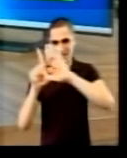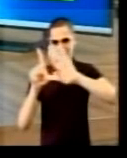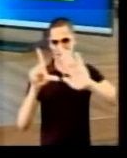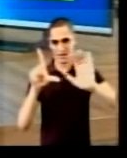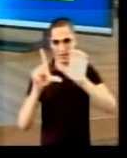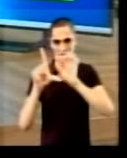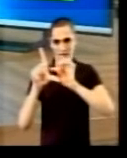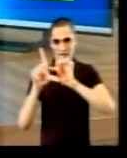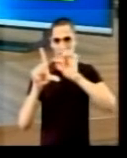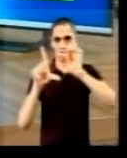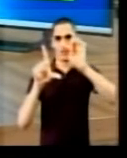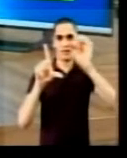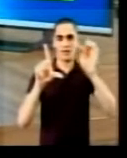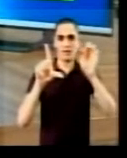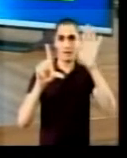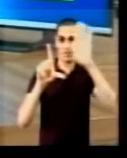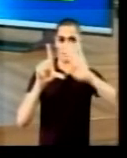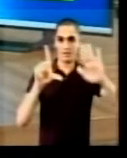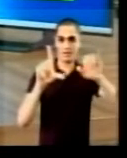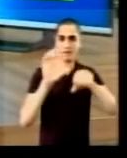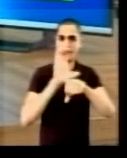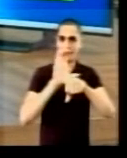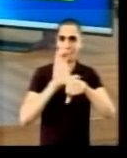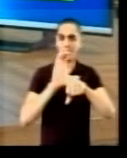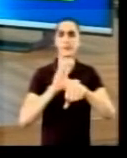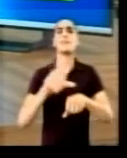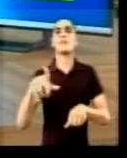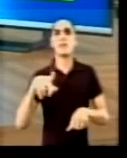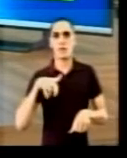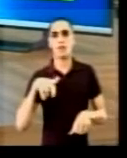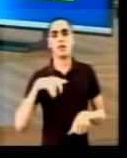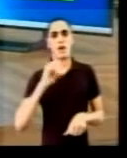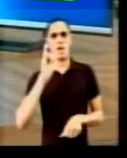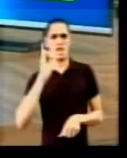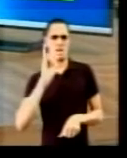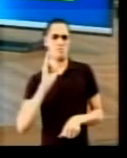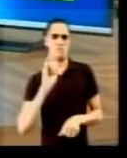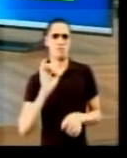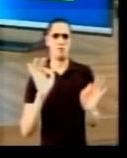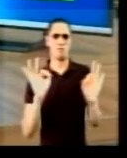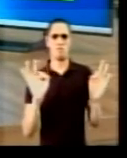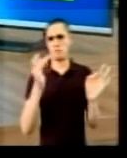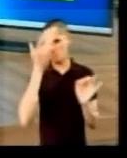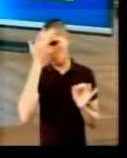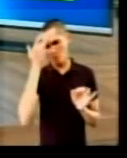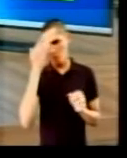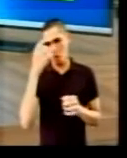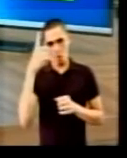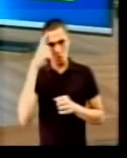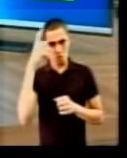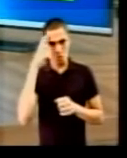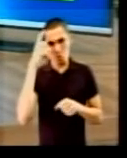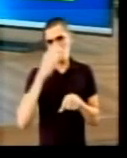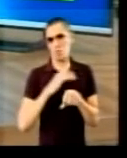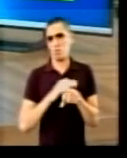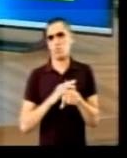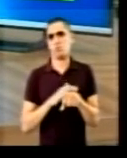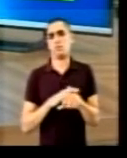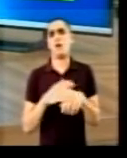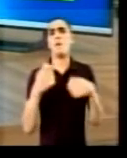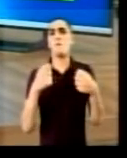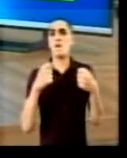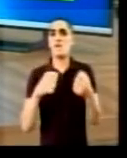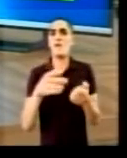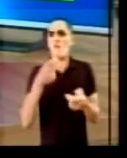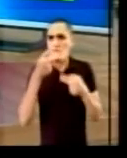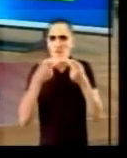inventa doença. Qual que é a vantagem de inventar doença? Nenhuma. Tem que falar a verdade, e a verdade está aqui